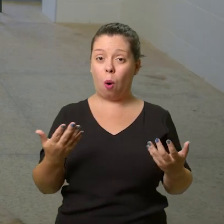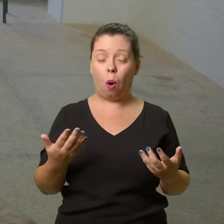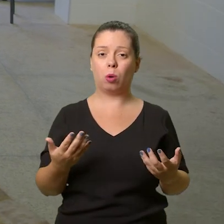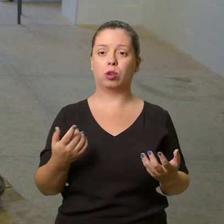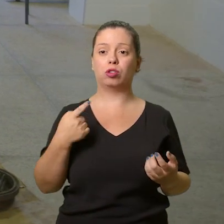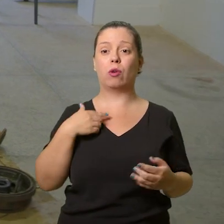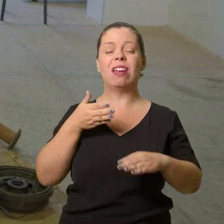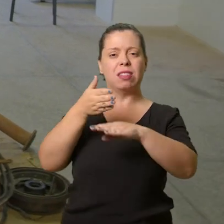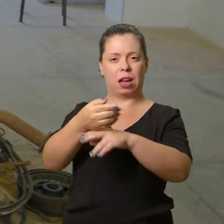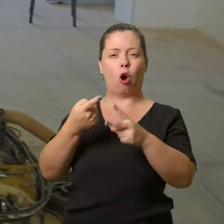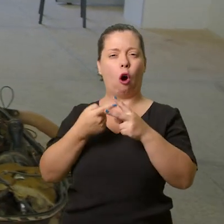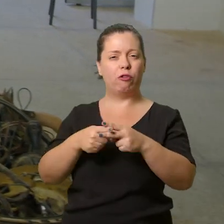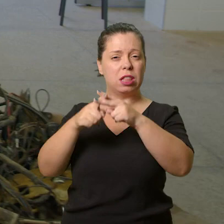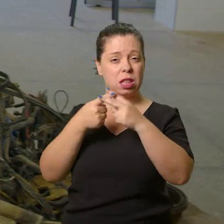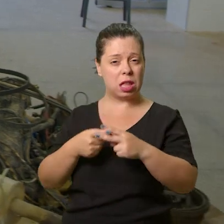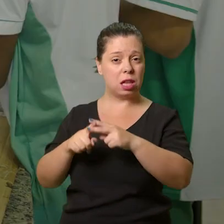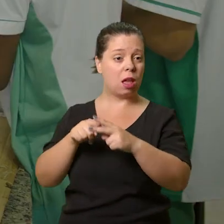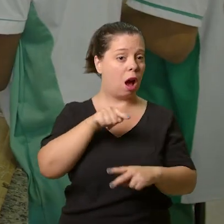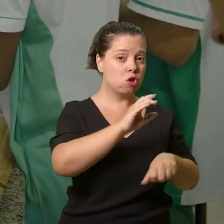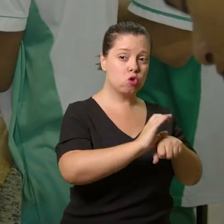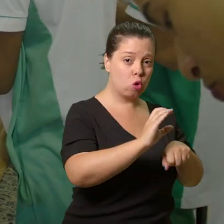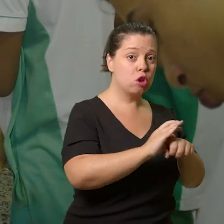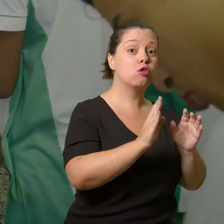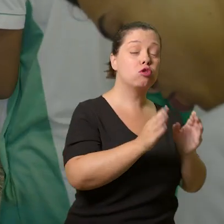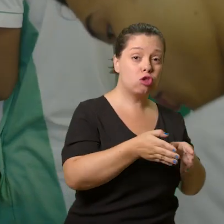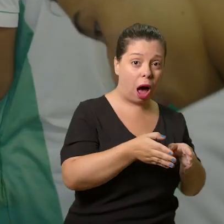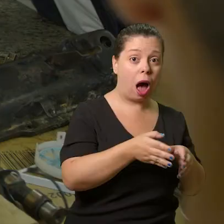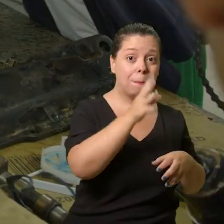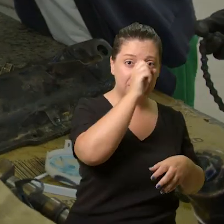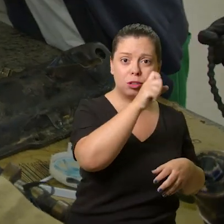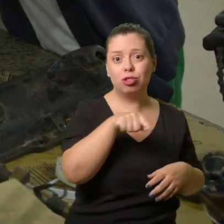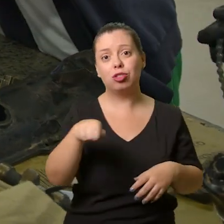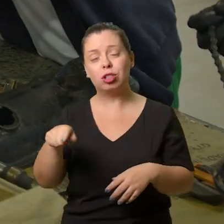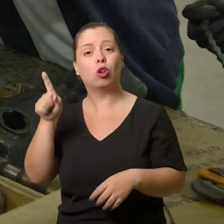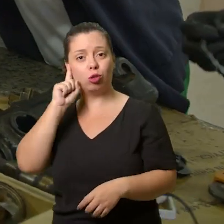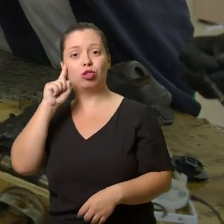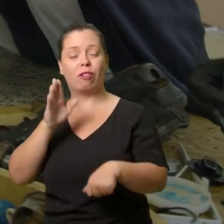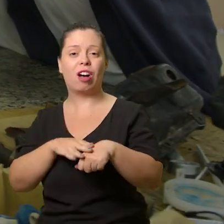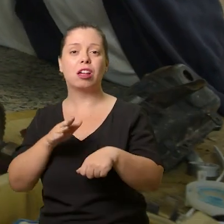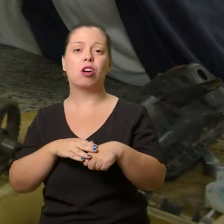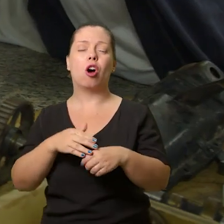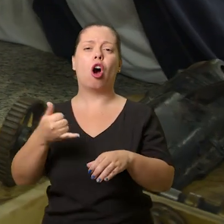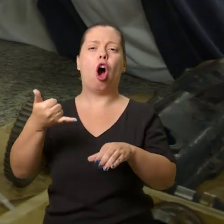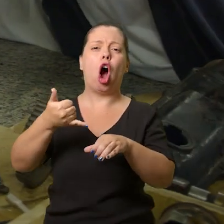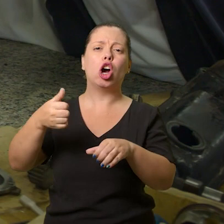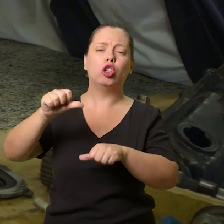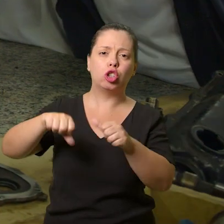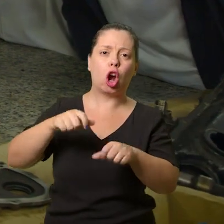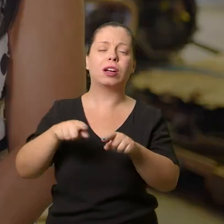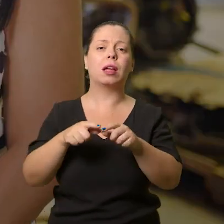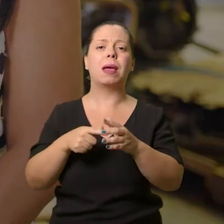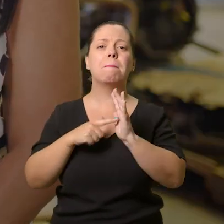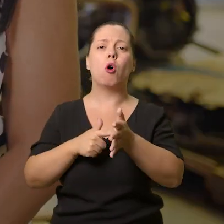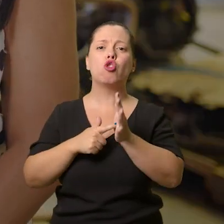quando eu entrei para a oficina, tudo que eu vi no curso, eu faço lá no dia a dia, no trabalho. Troca de óleo, motor, a gente mexe com